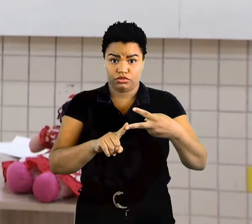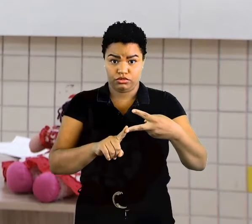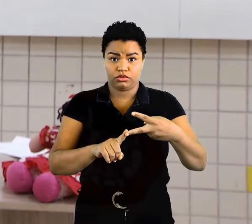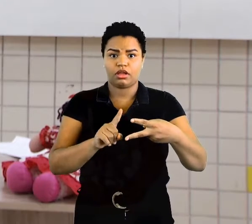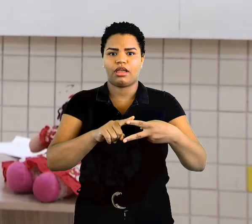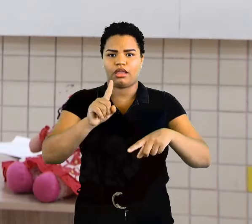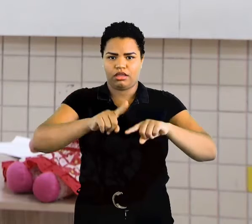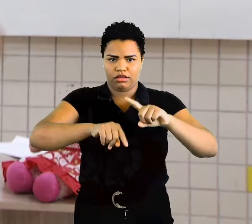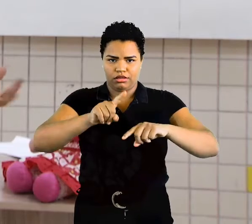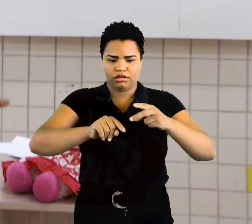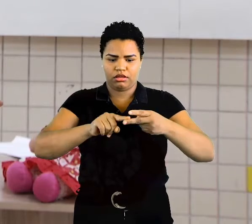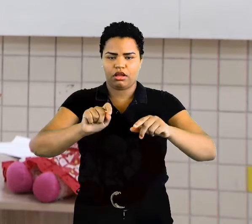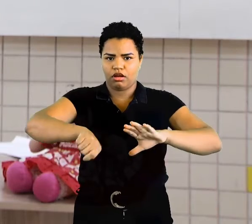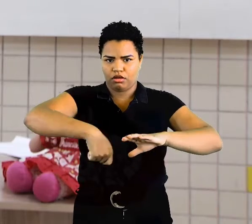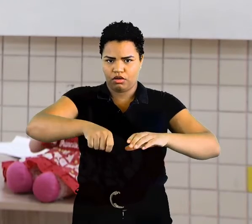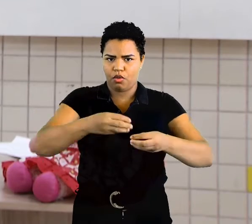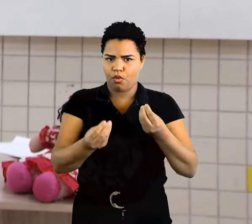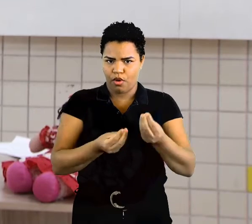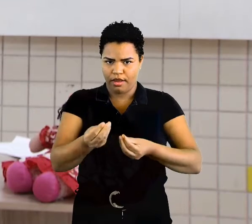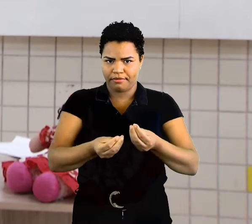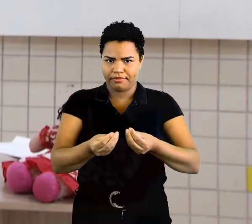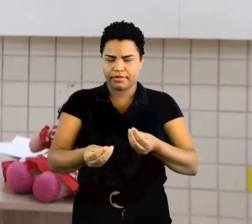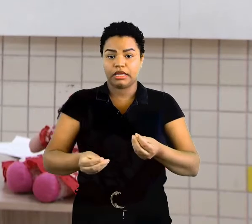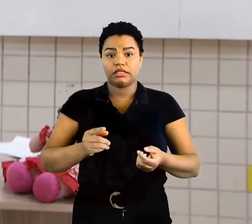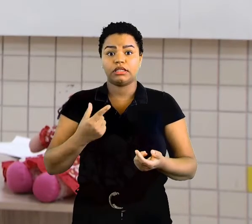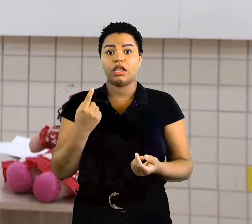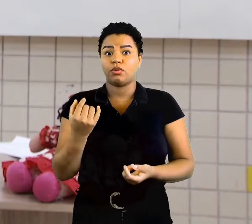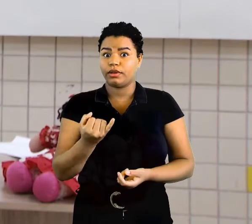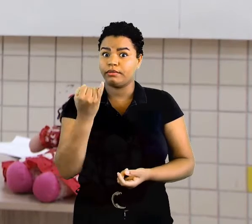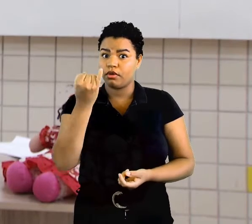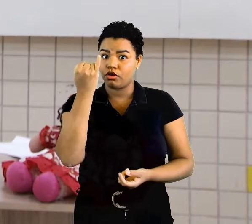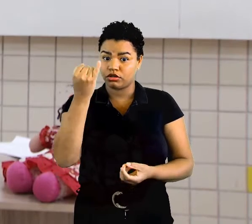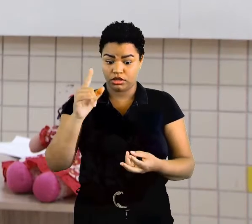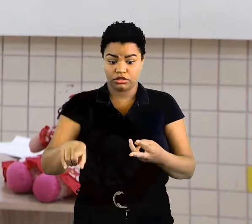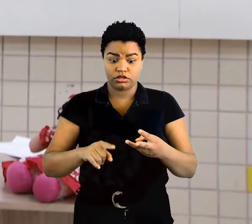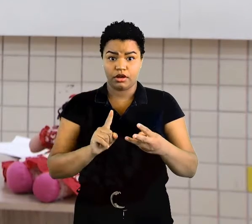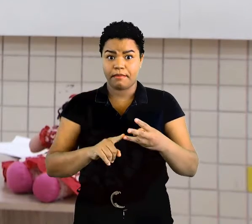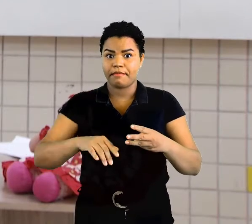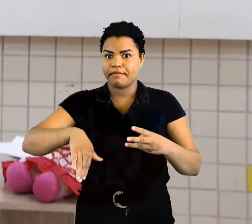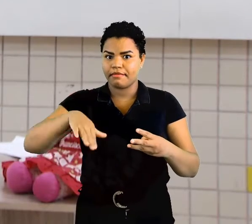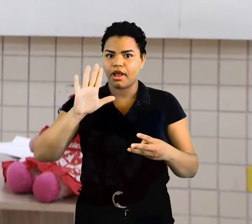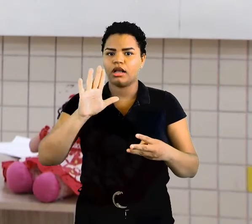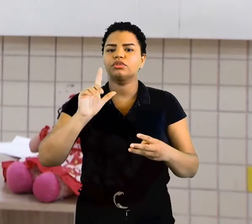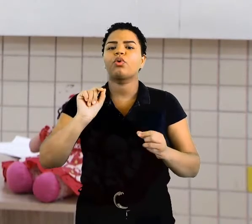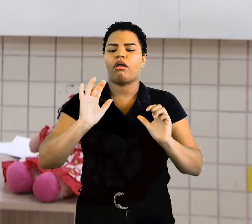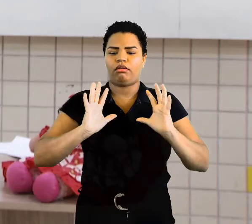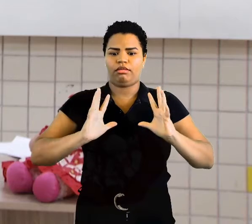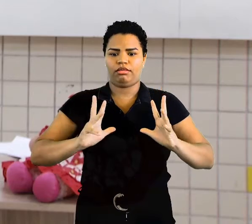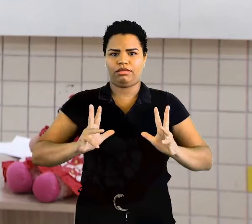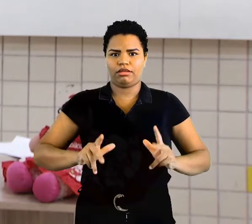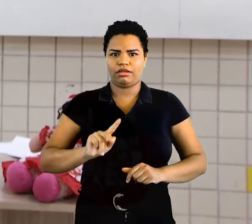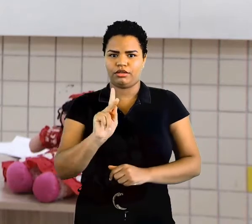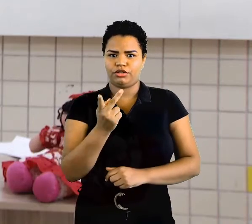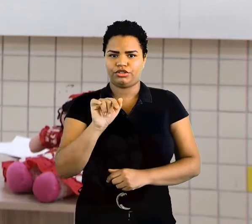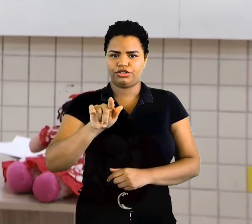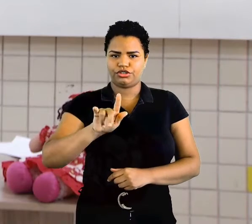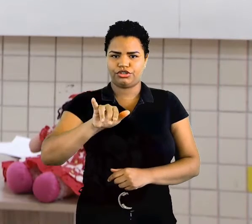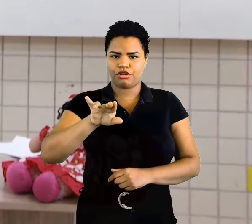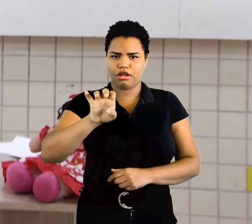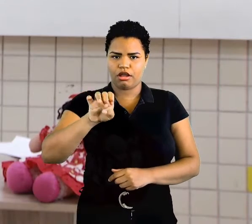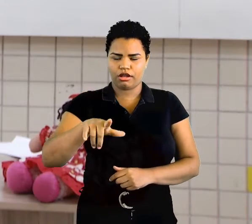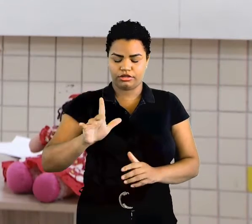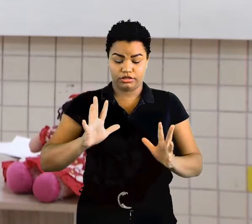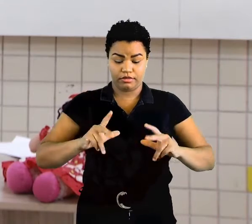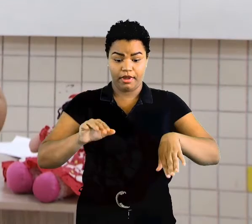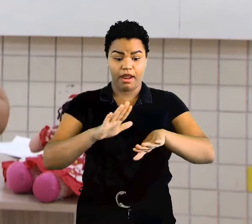fazer, tem um que é tão importante quanto os dois. Qual é? A higiene. Lavar bem as mãozinhas, olhar se está